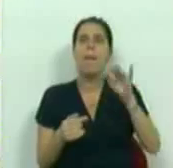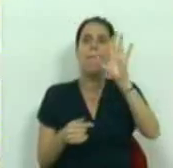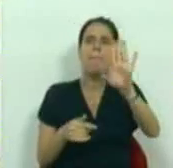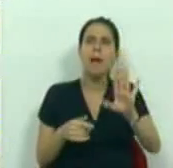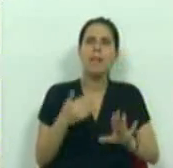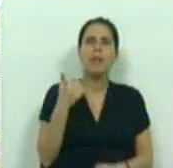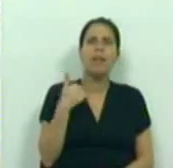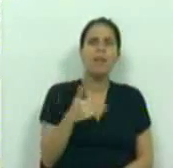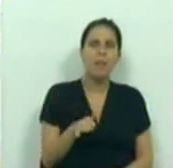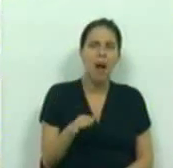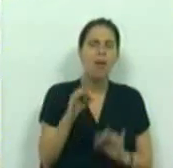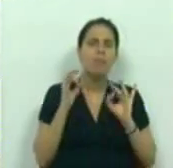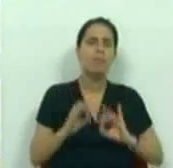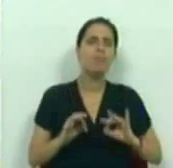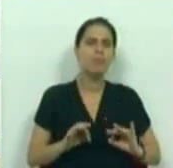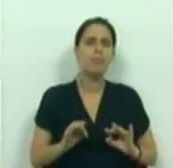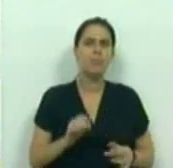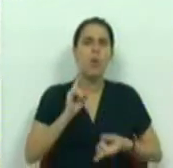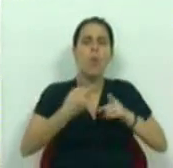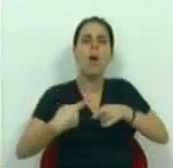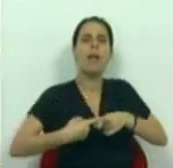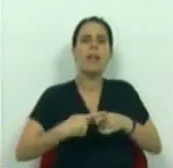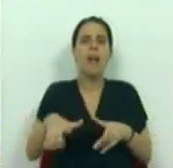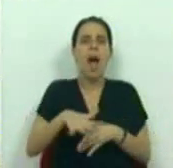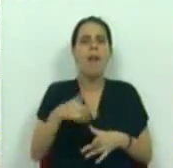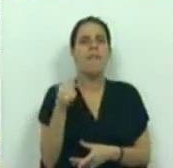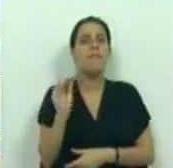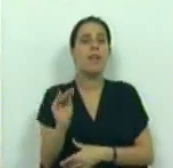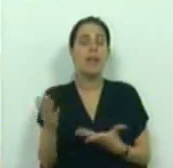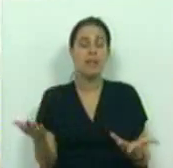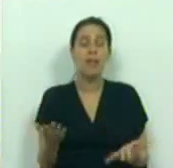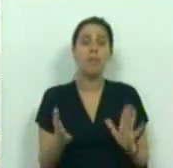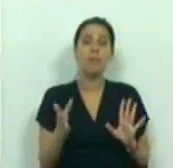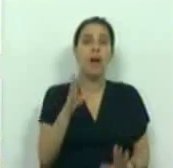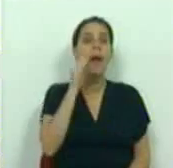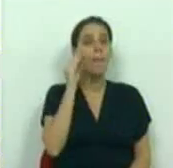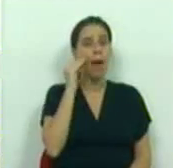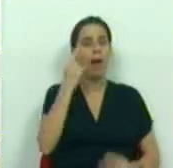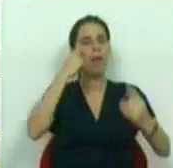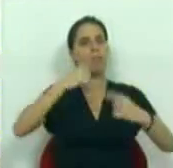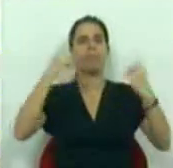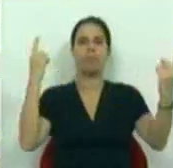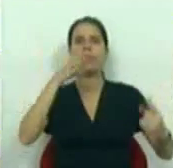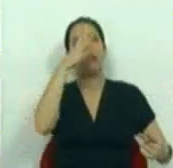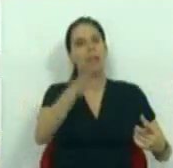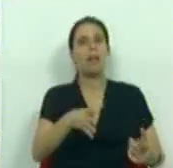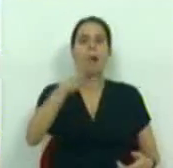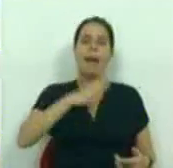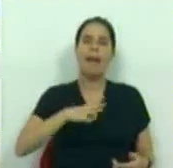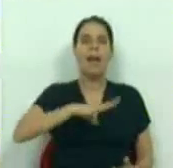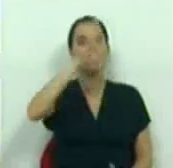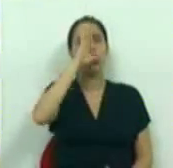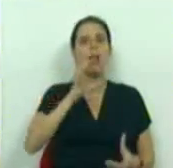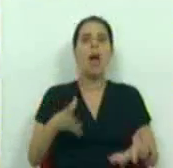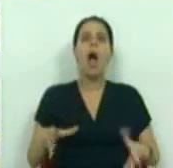diz-nos também que vai ceder de forma completa ao que são os interesses do setor financeiro. Bastou a banca vir a público dizer que queria que o